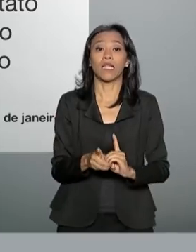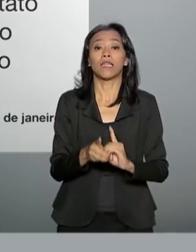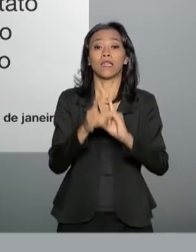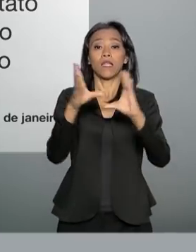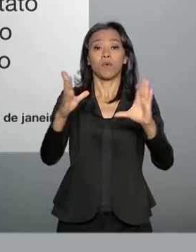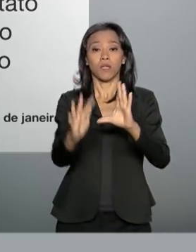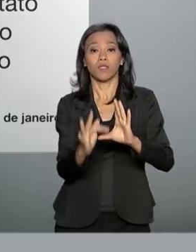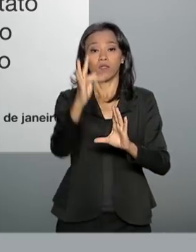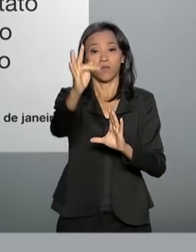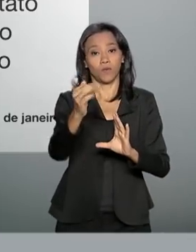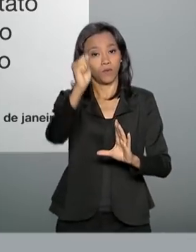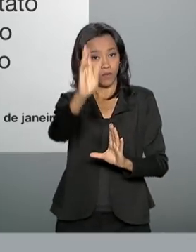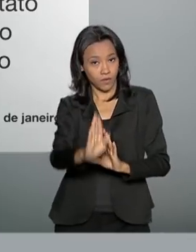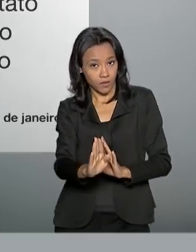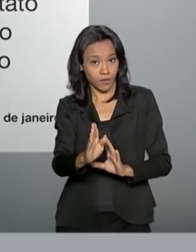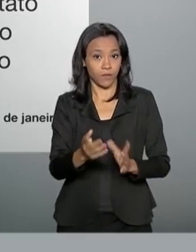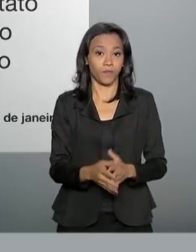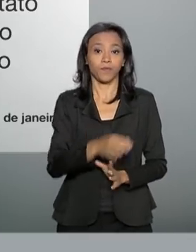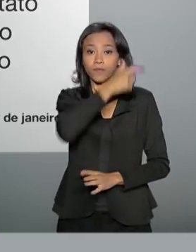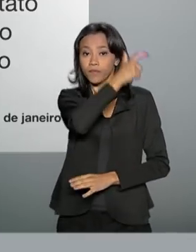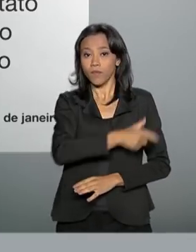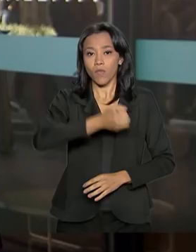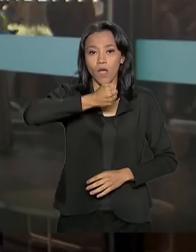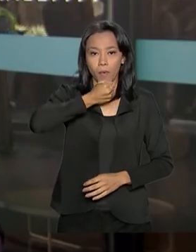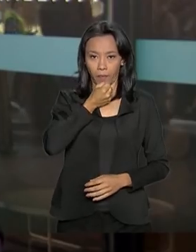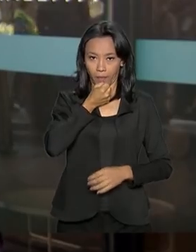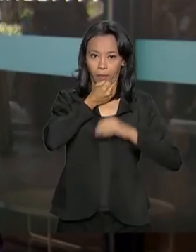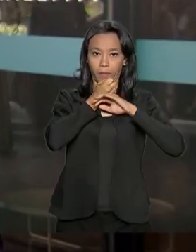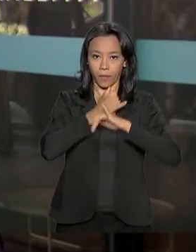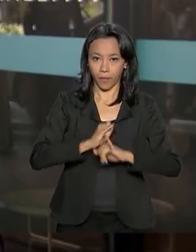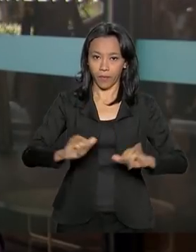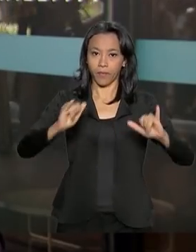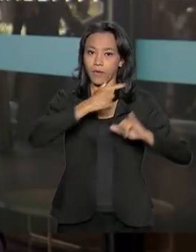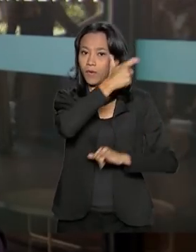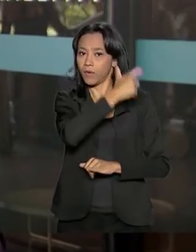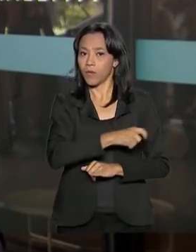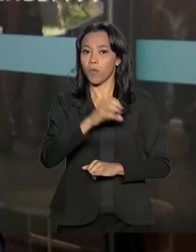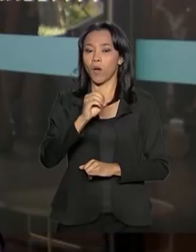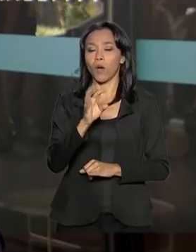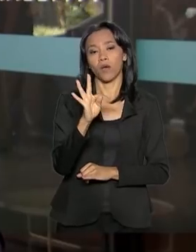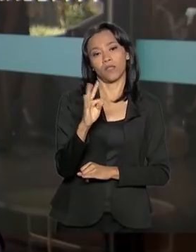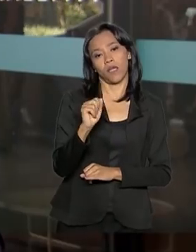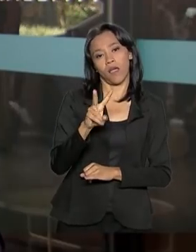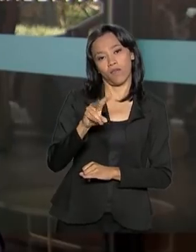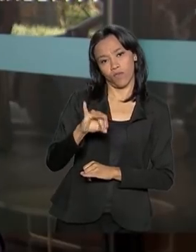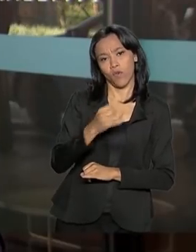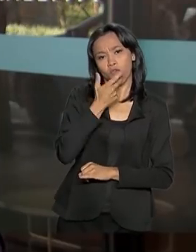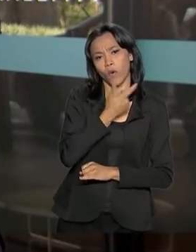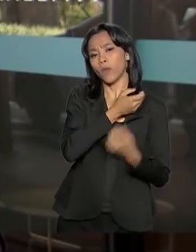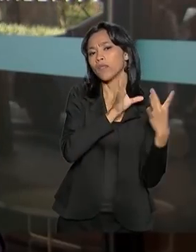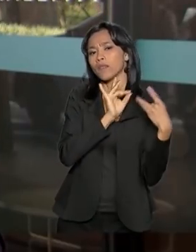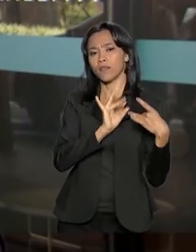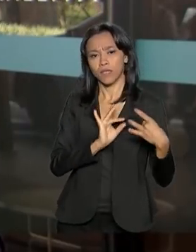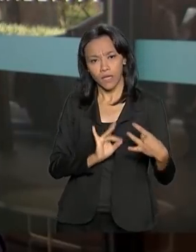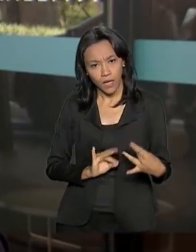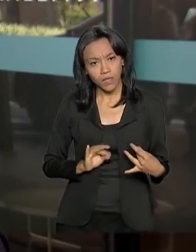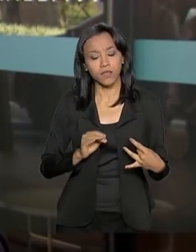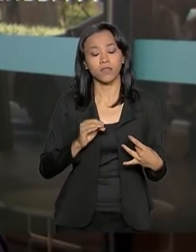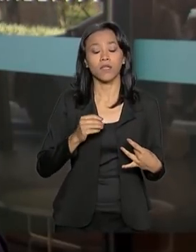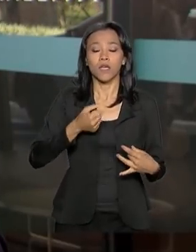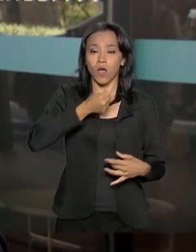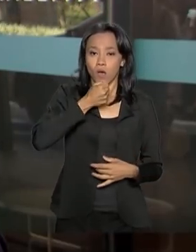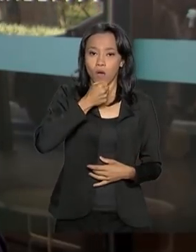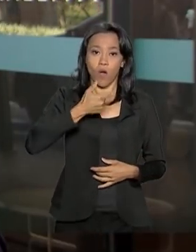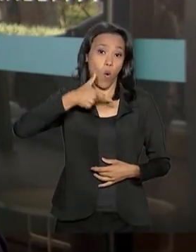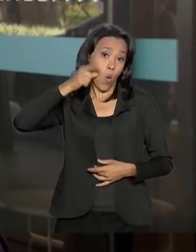futuro do Brasil o porta-voz da presidência da república Otávio Rego Barros também deu detalhes durante coletiva de ontem